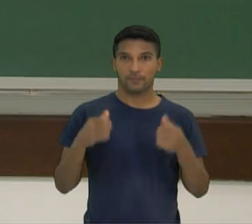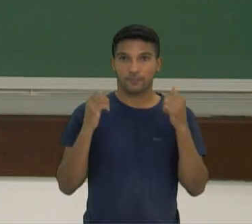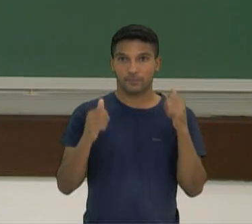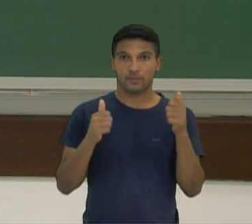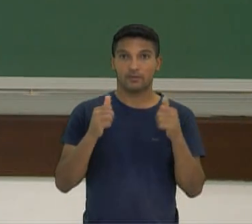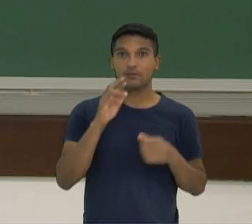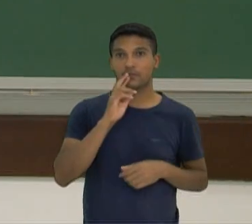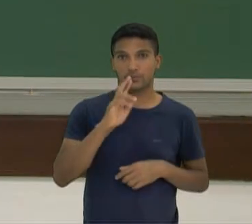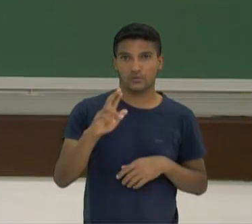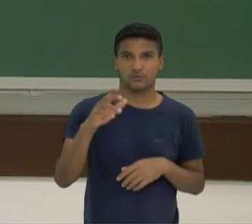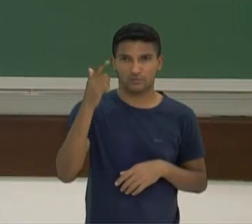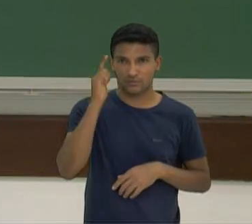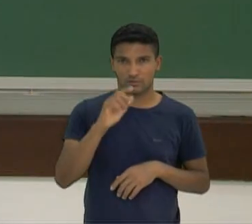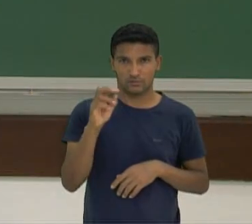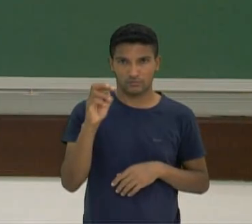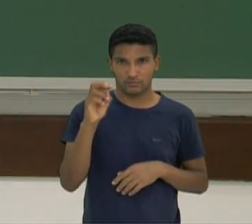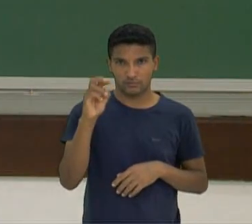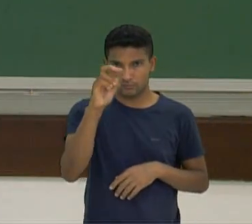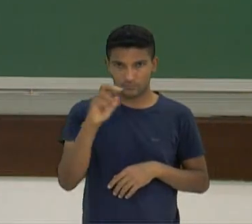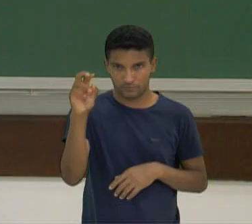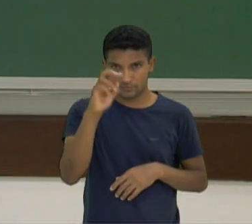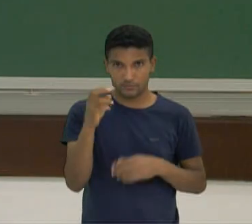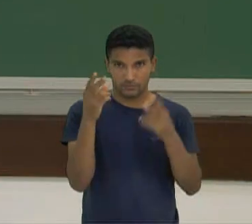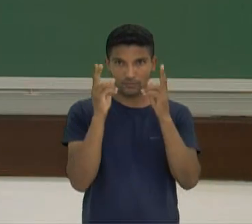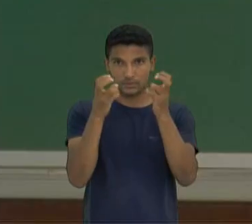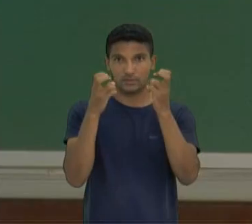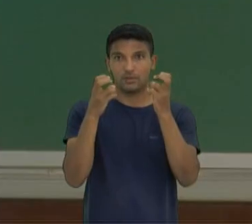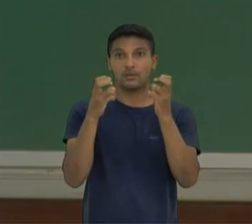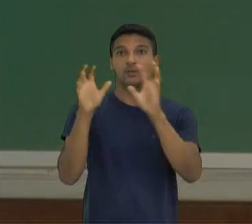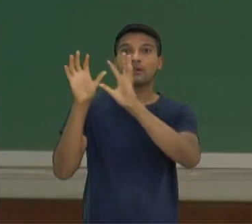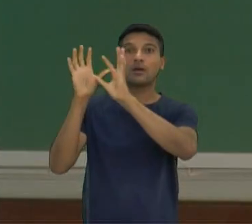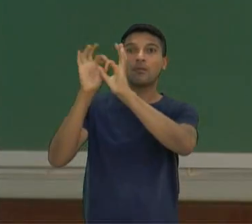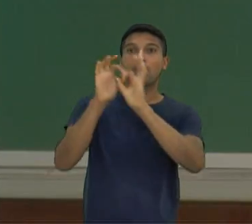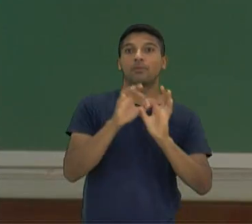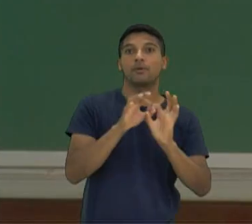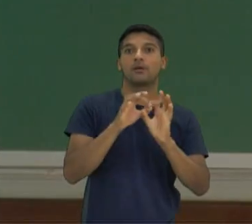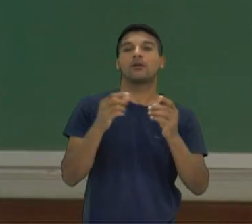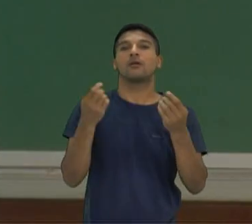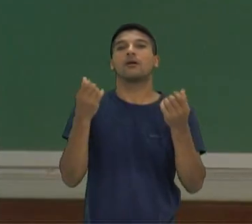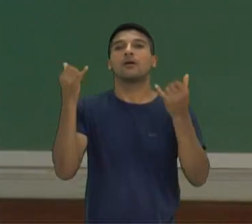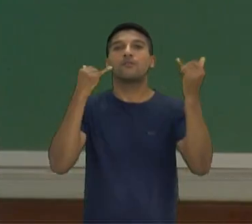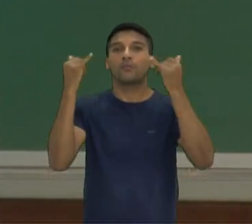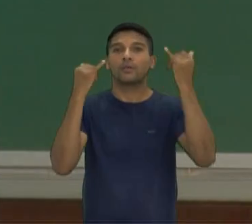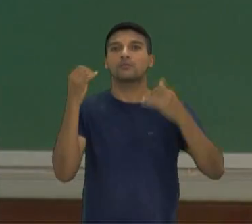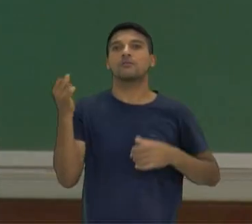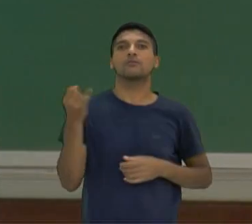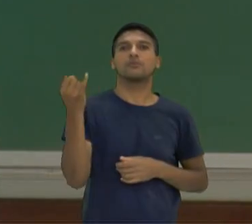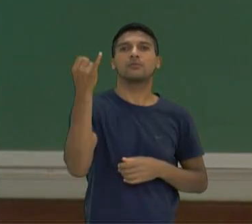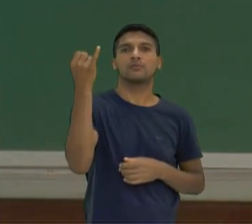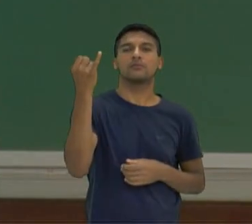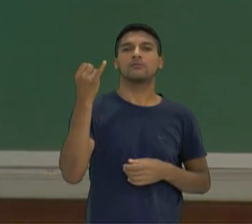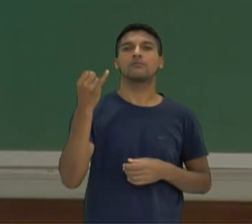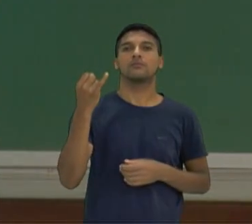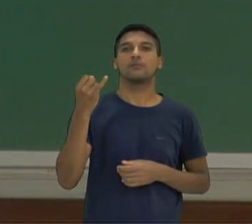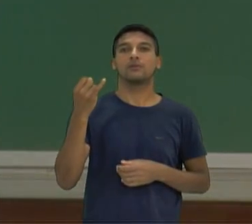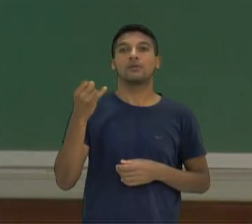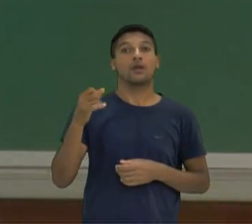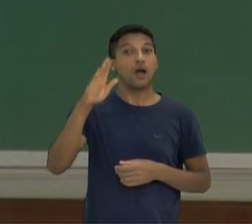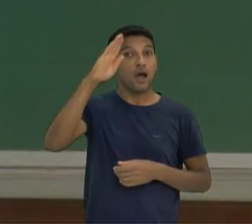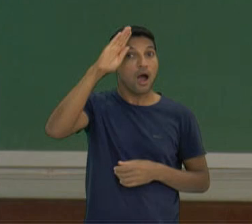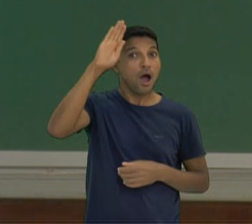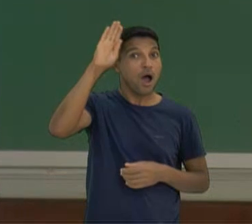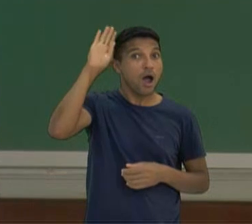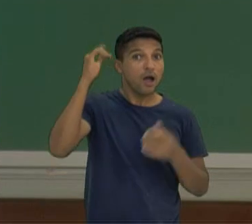Respondeu, conseguiu verificar sobre a contextualização, que informações, qual a relevância, a importância dessas informações